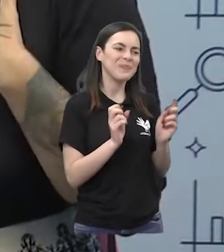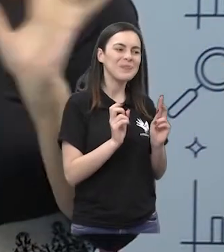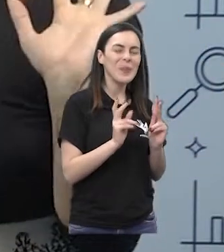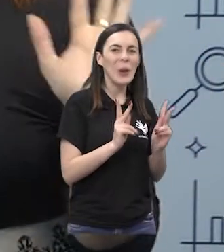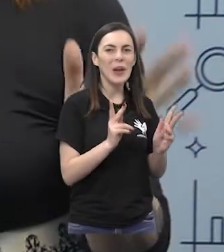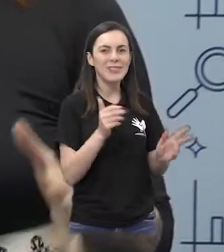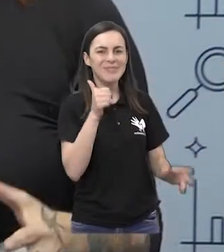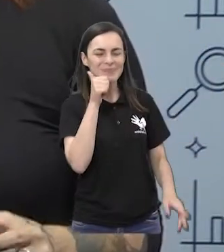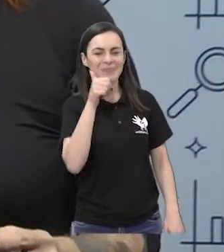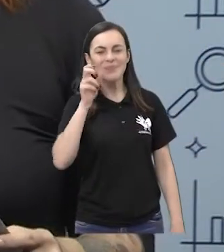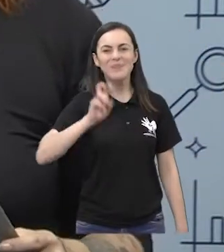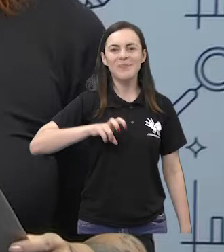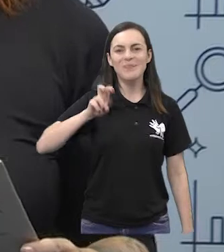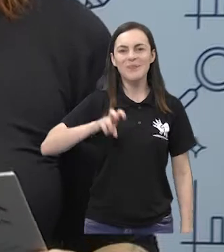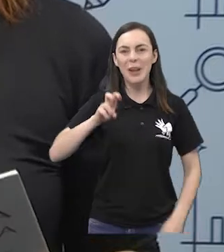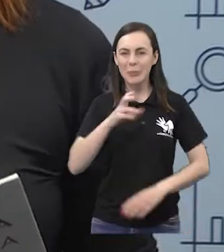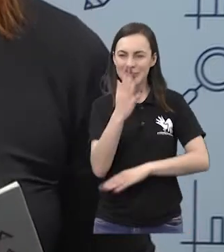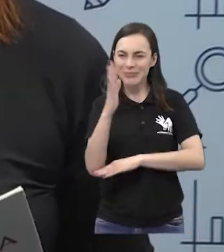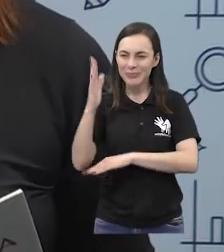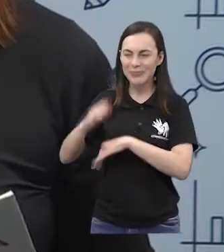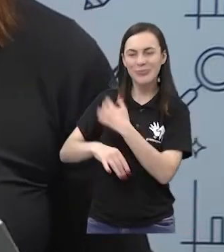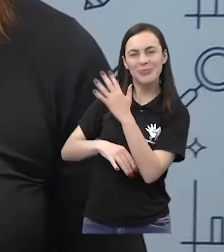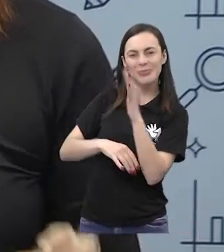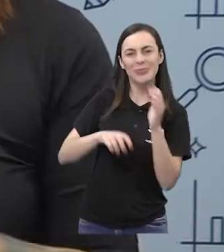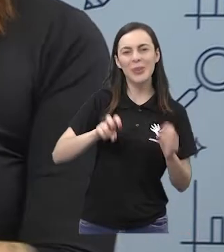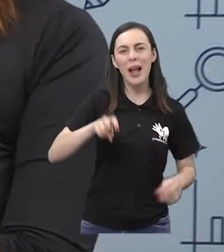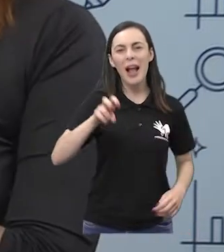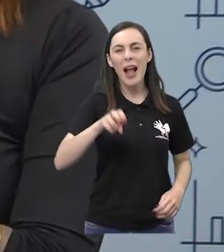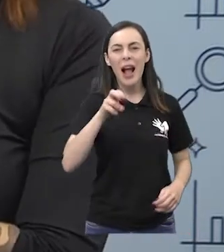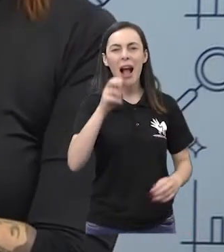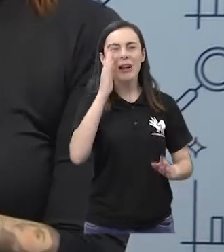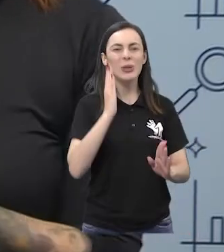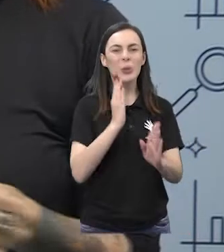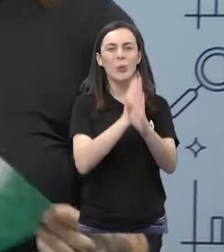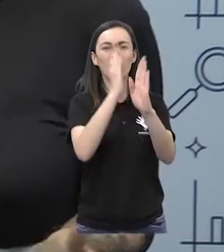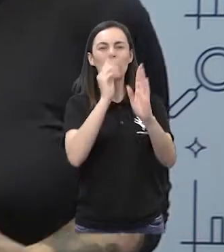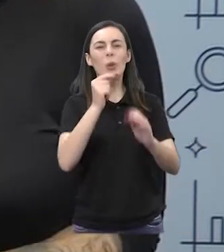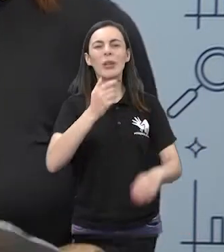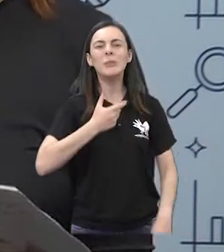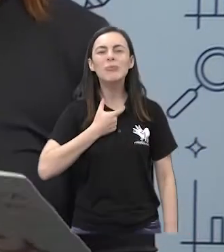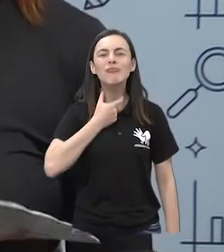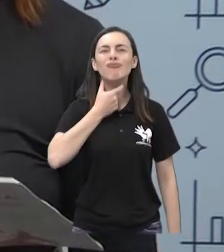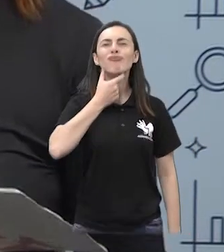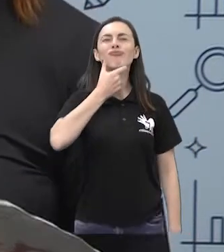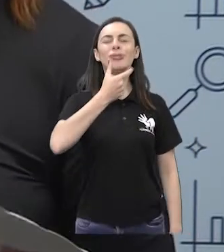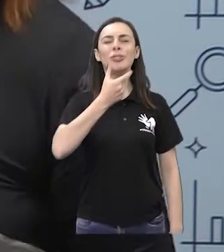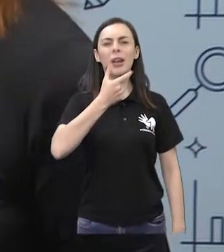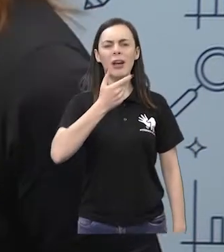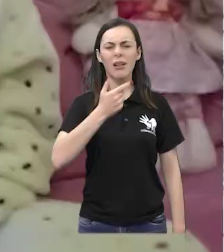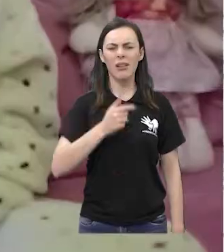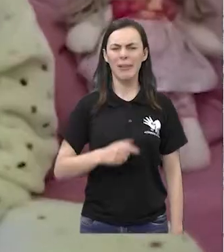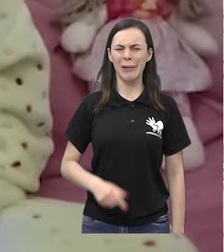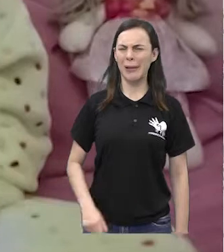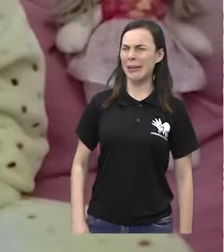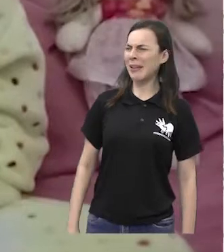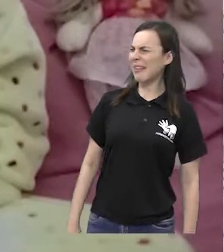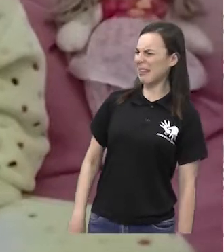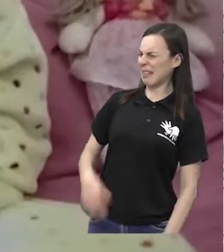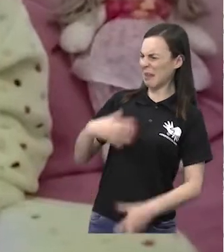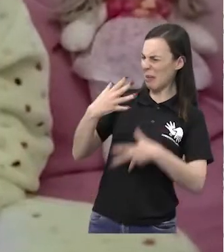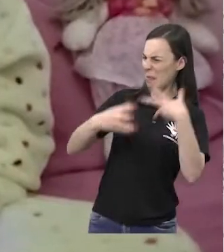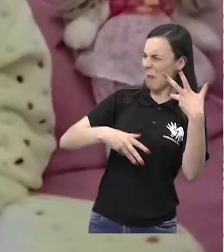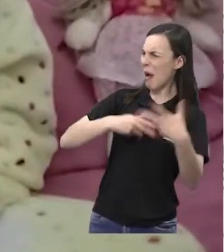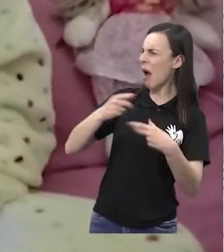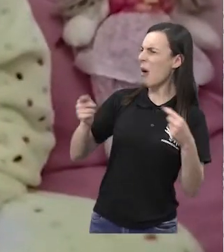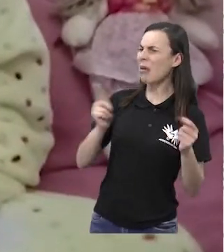vai a menina foi andando pela floresta e encontrou uma girafa que